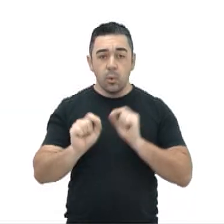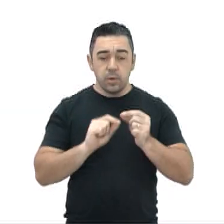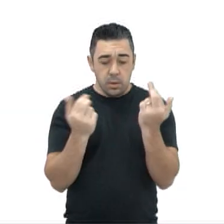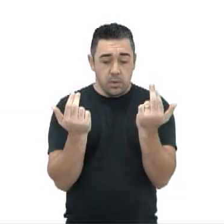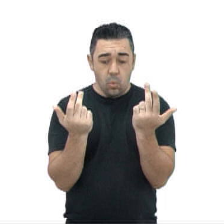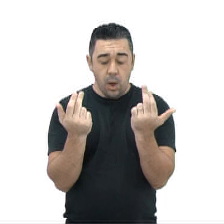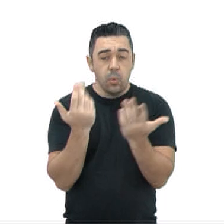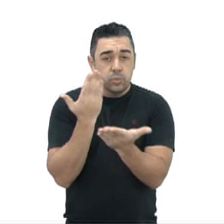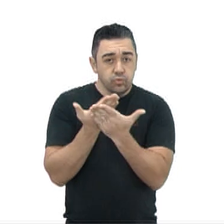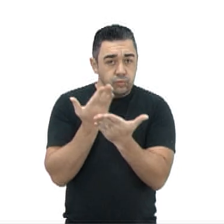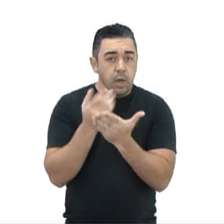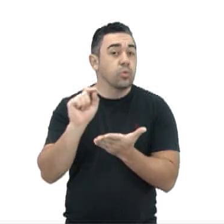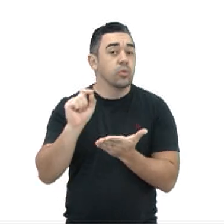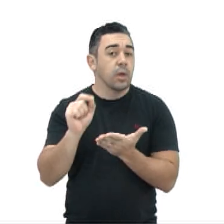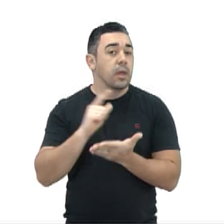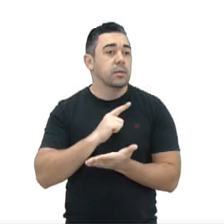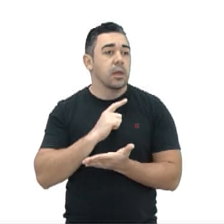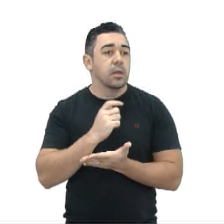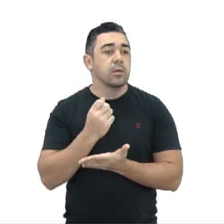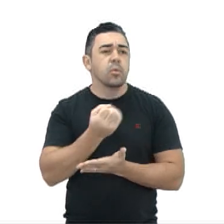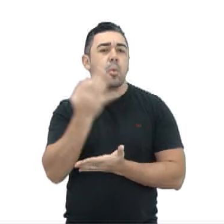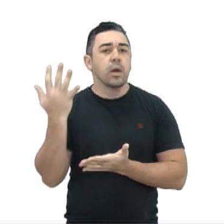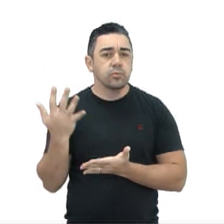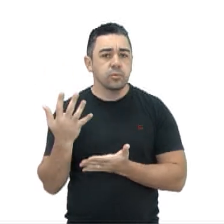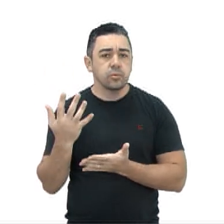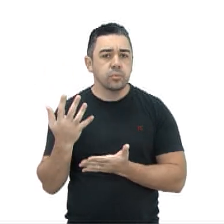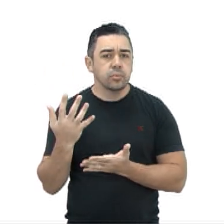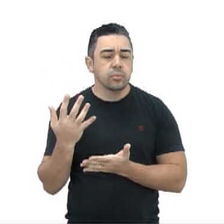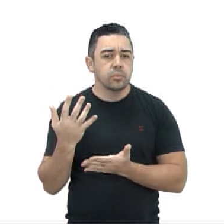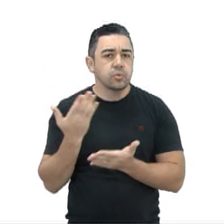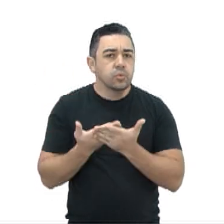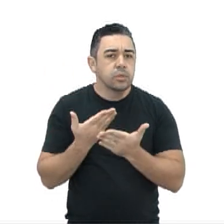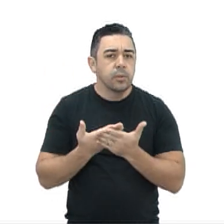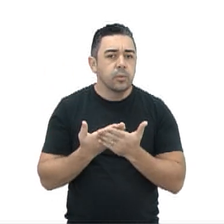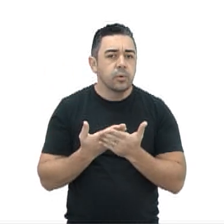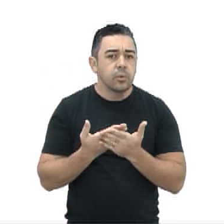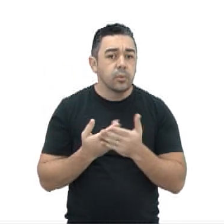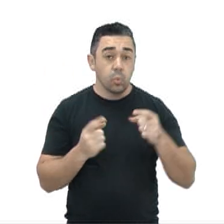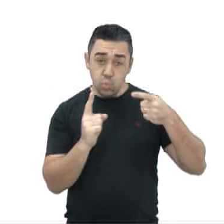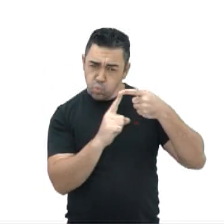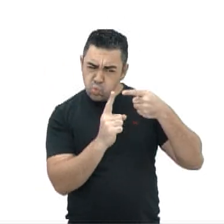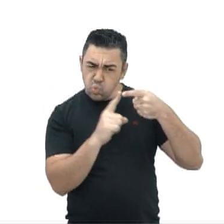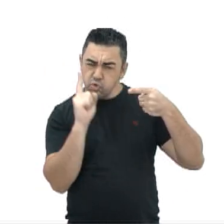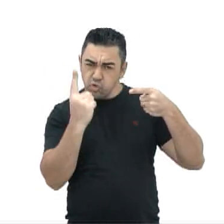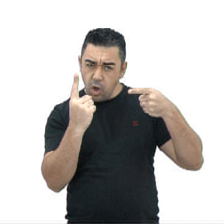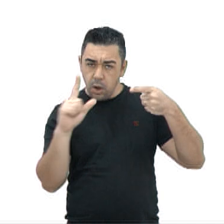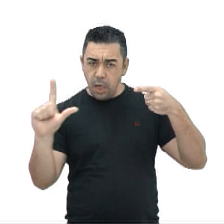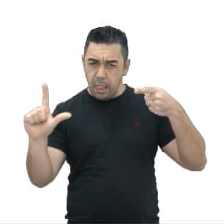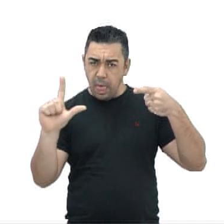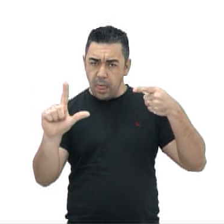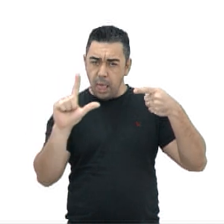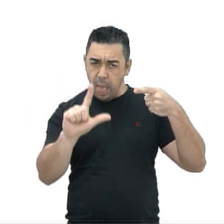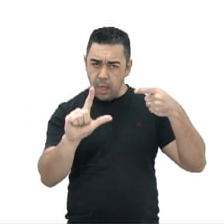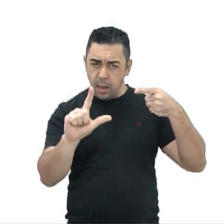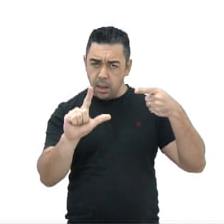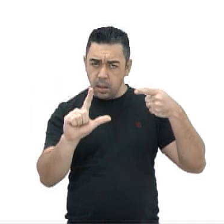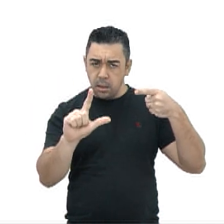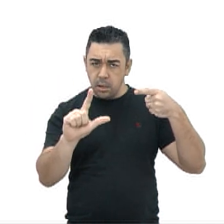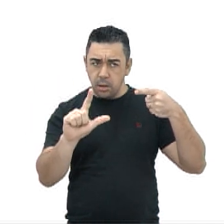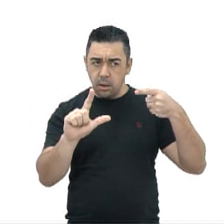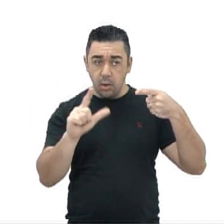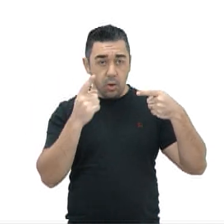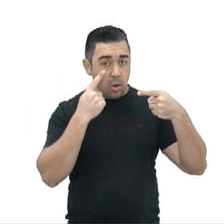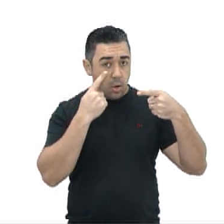congruência estudados foram quantos? Quantos foram os casos de congruência? Foi um caso,